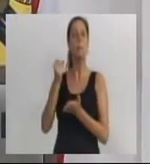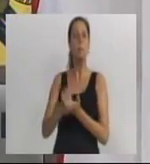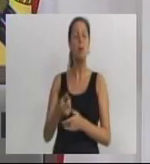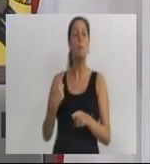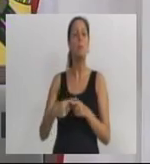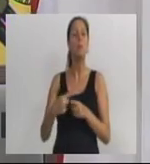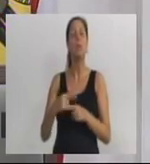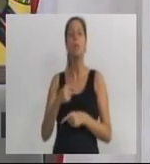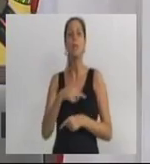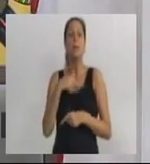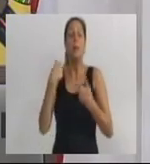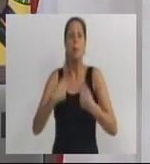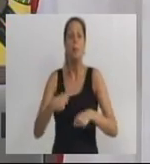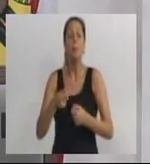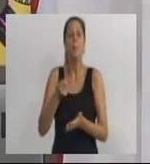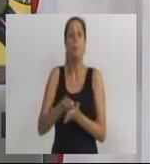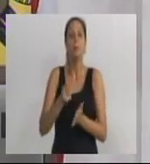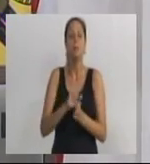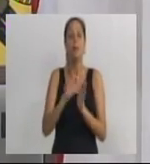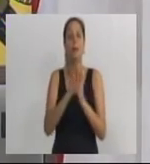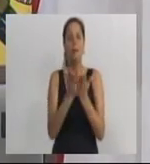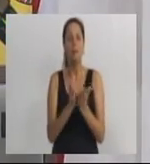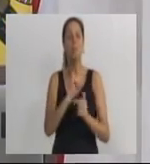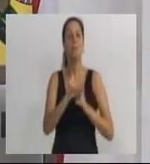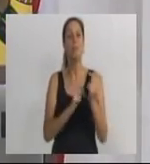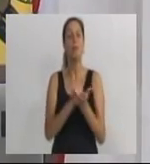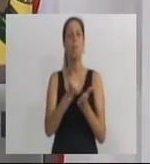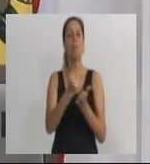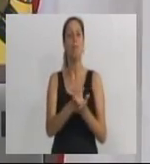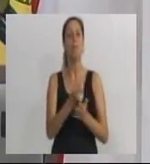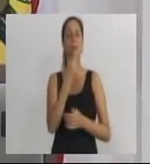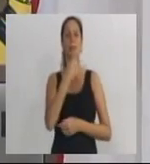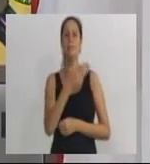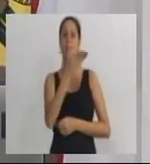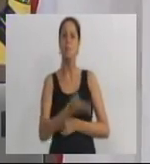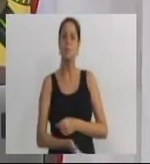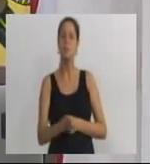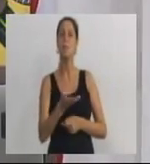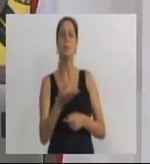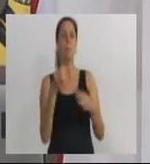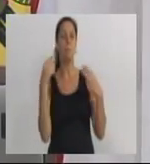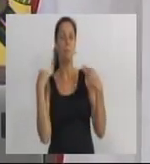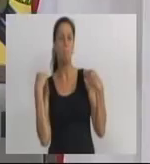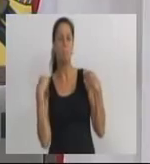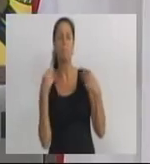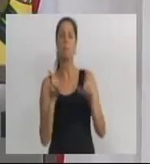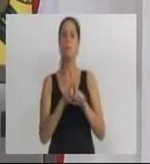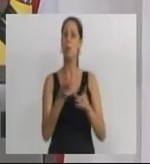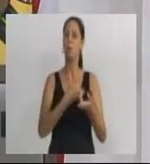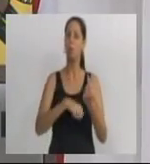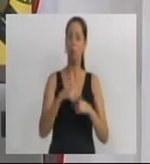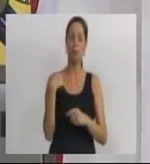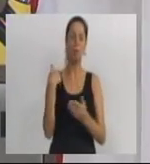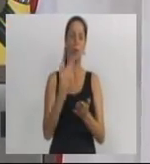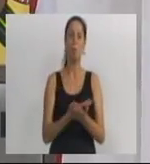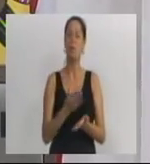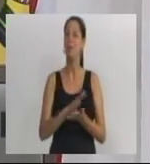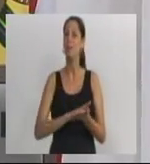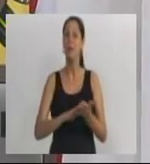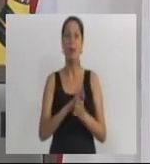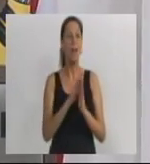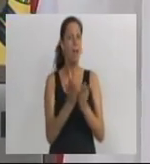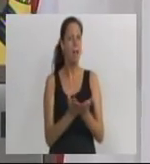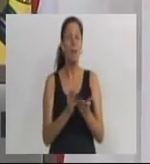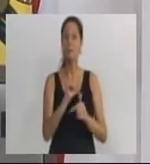baixas nas carteiras. Agora que isso foi resolvido, e já faz tempo, ainda não registraram os motoristas e cobradores. Questionei sobre as condições de trabalho, sobre a questão